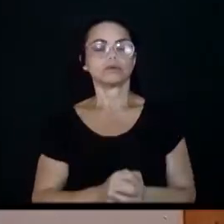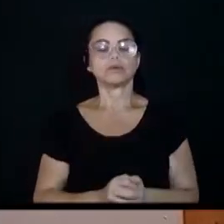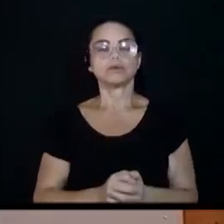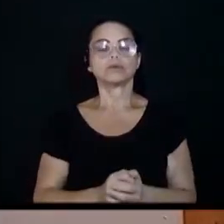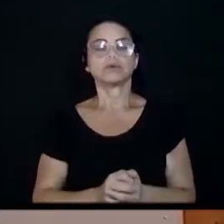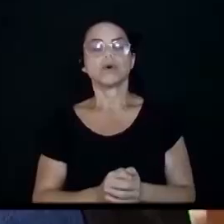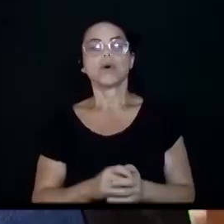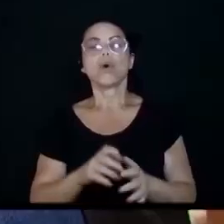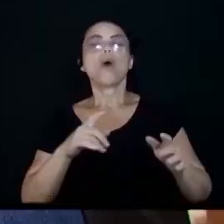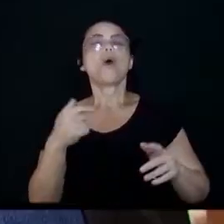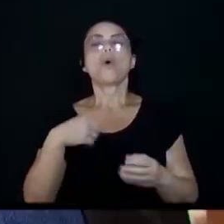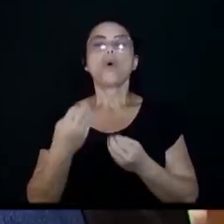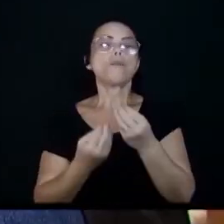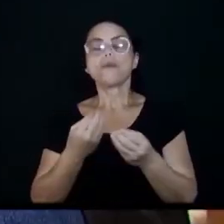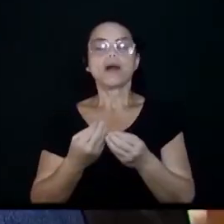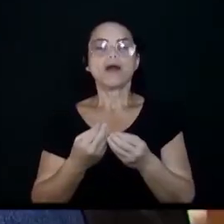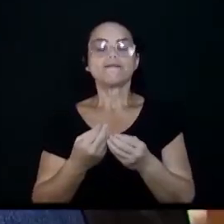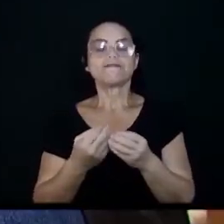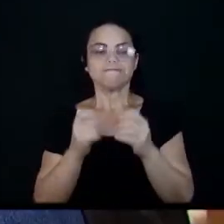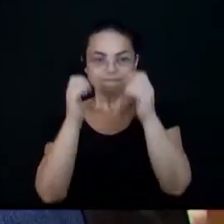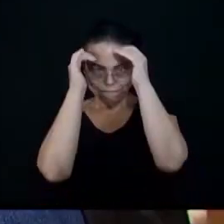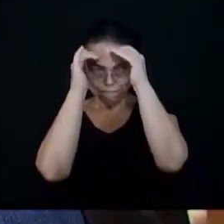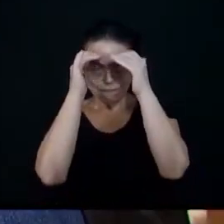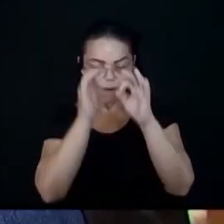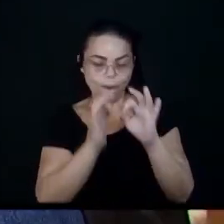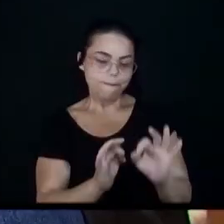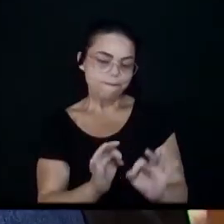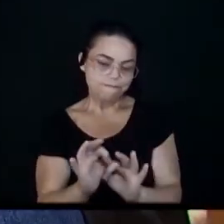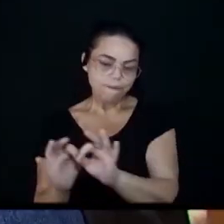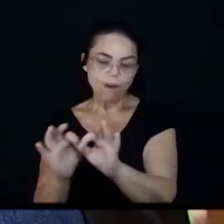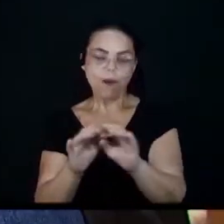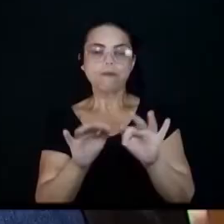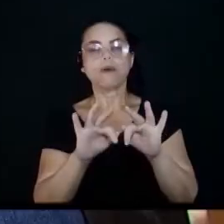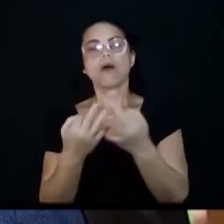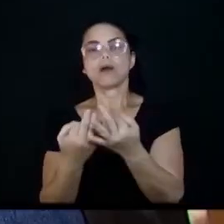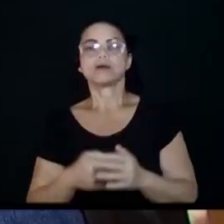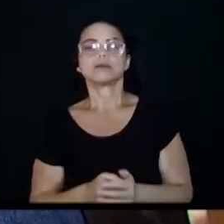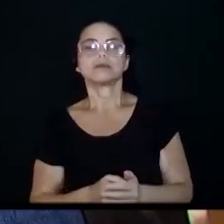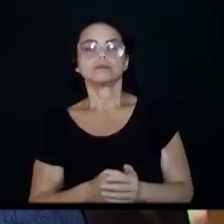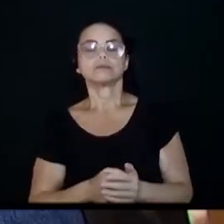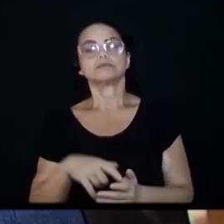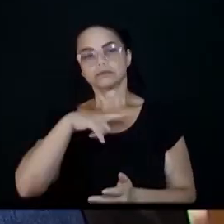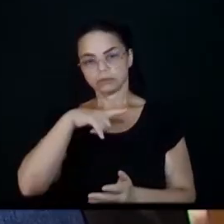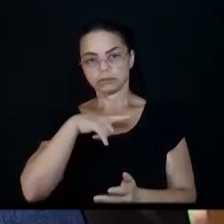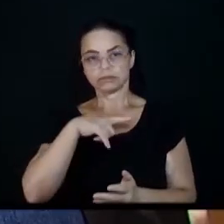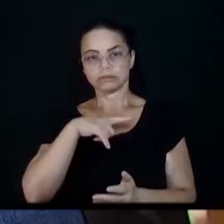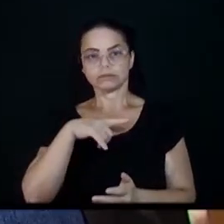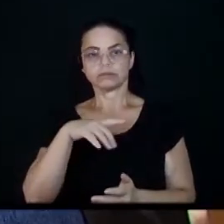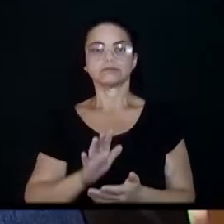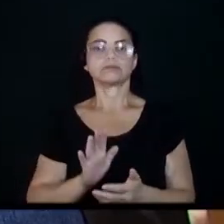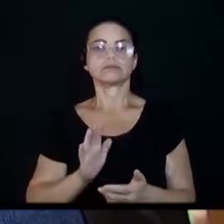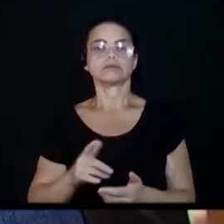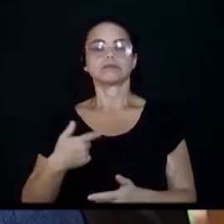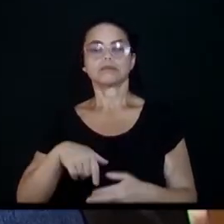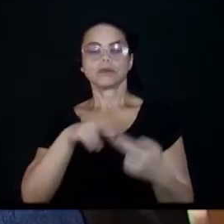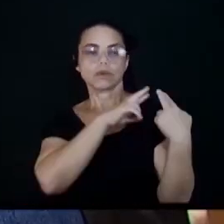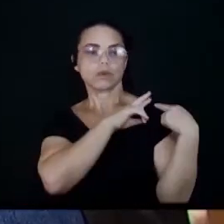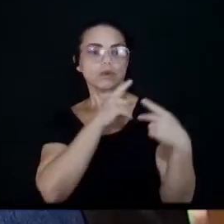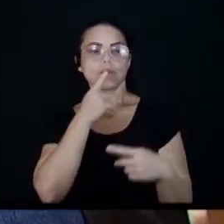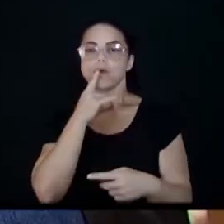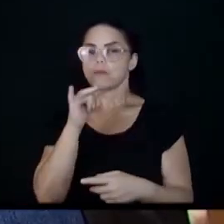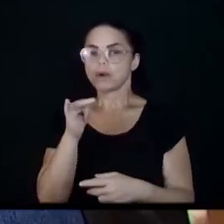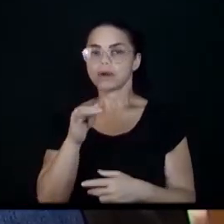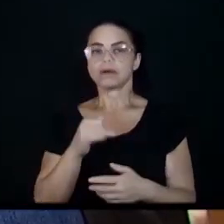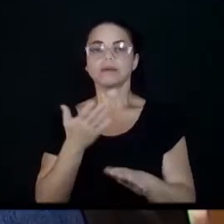esse planejamento para as famílias? É possível também os pais ou responsáveis, né, participarem